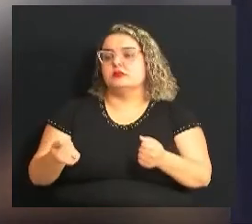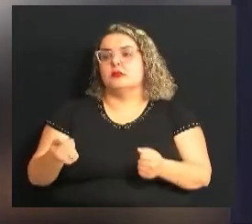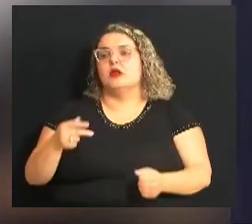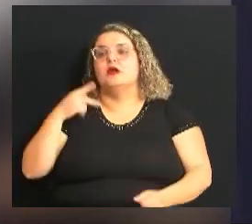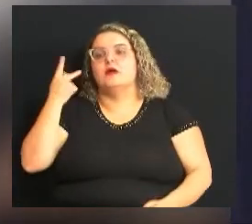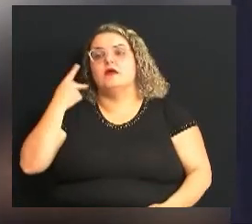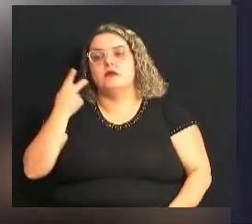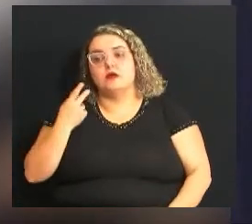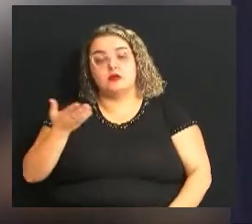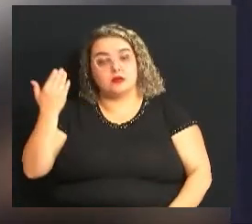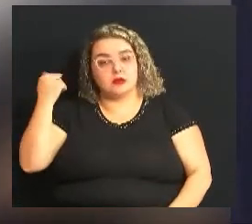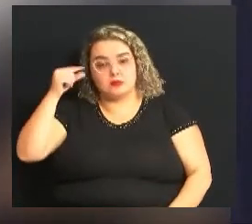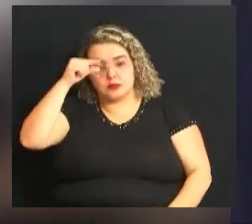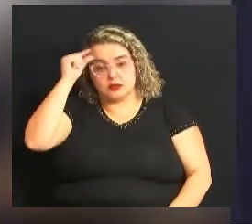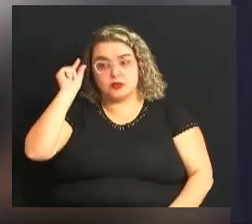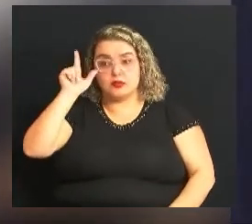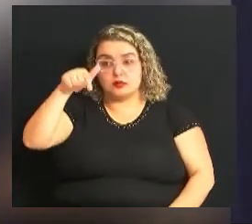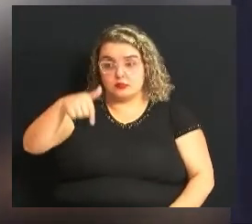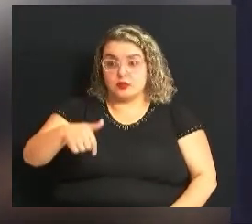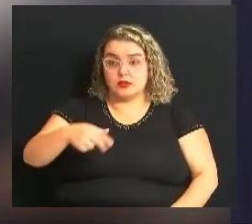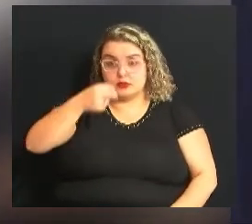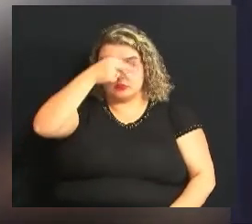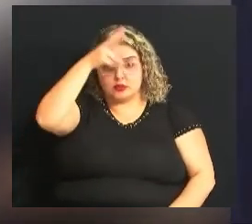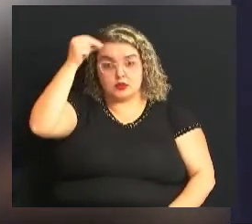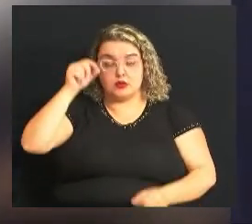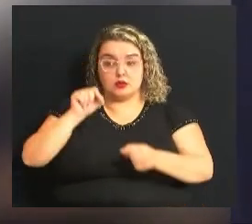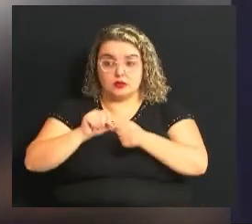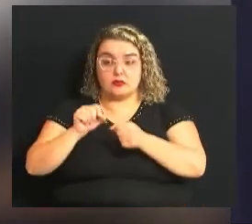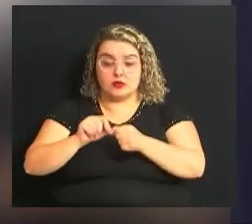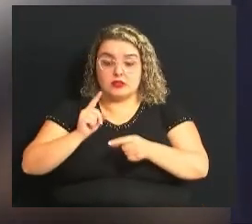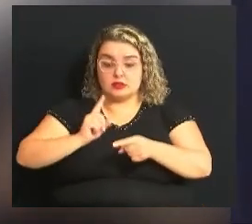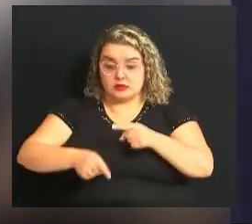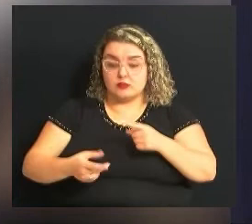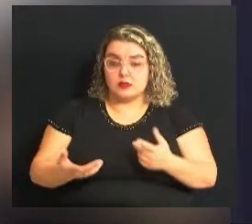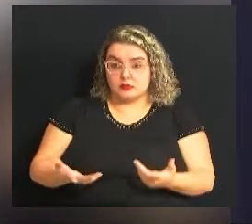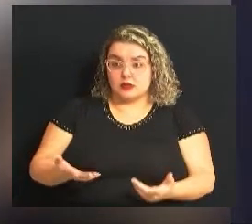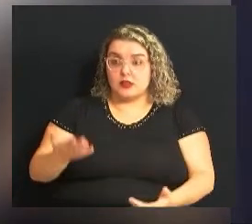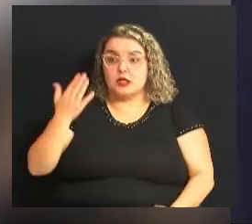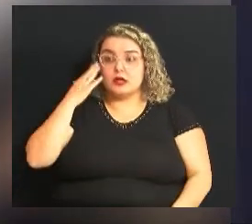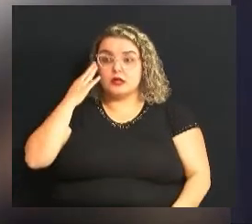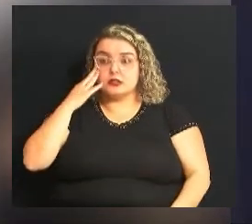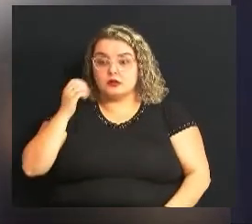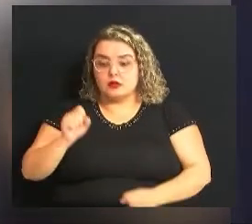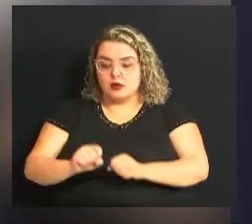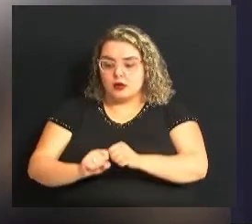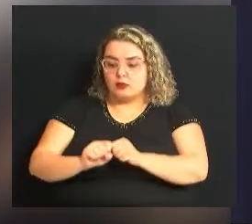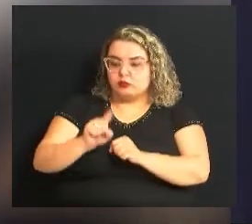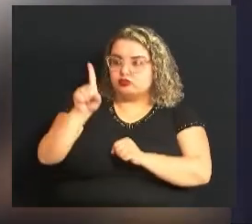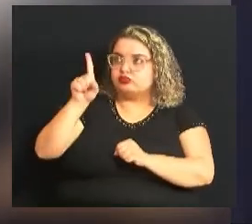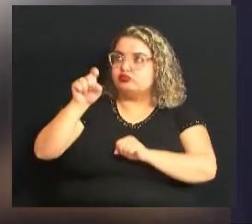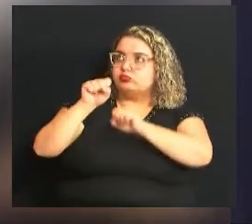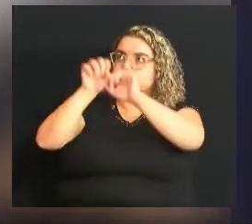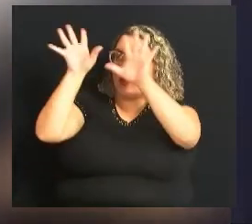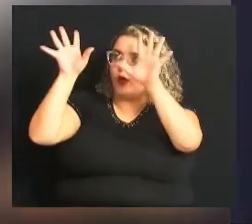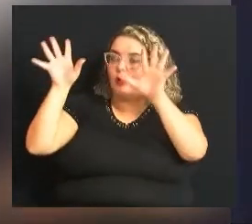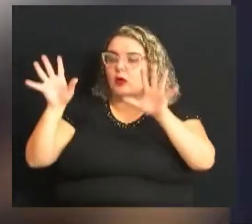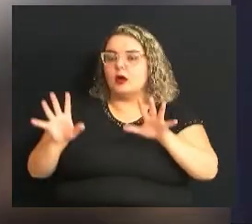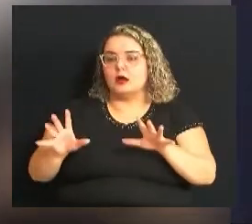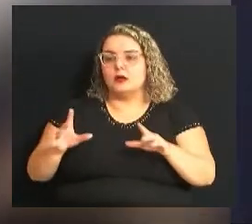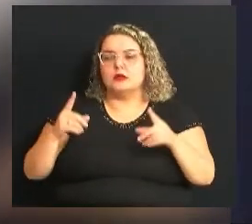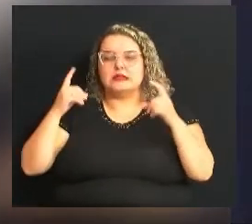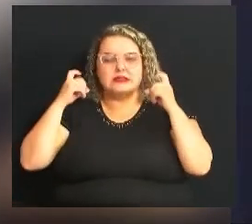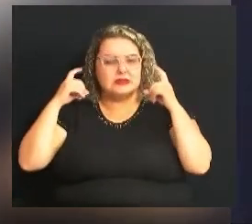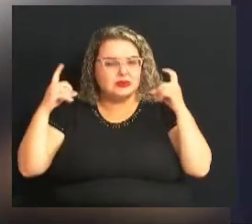pródiga Aliás na época Vereador Jonas donizette depois Prefeito que fez essa proibição a gente sabe que os fogos